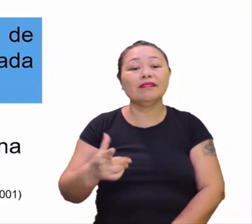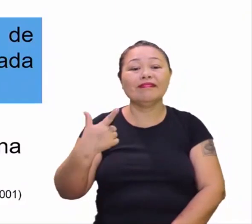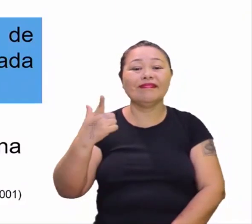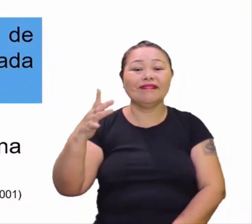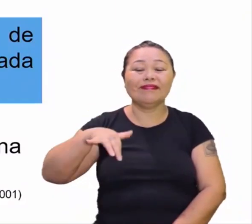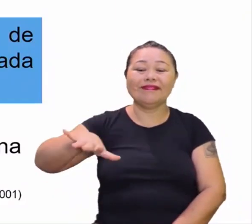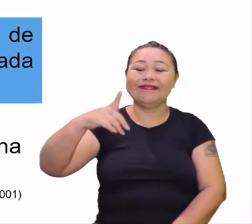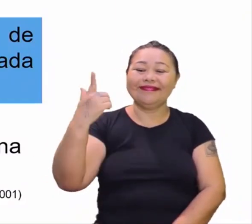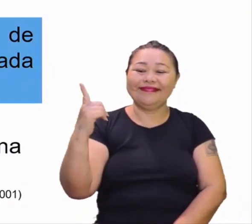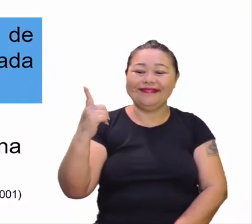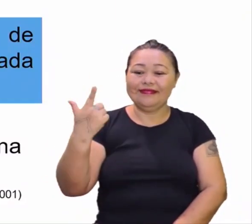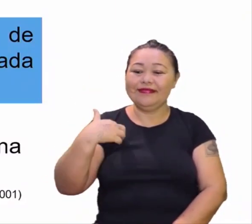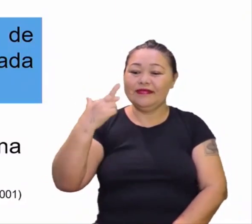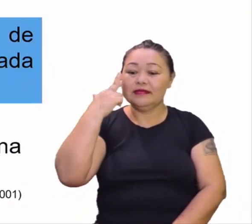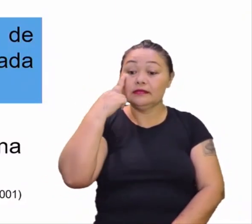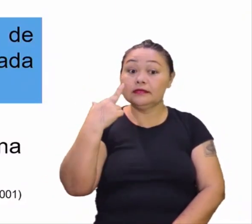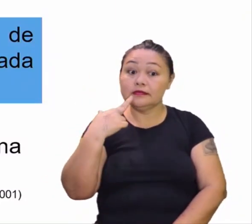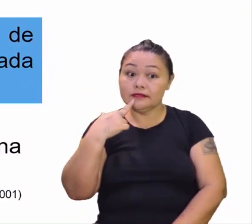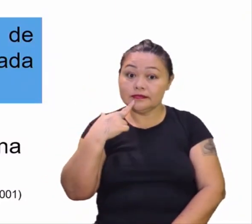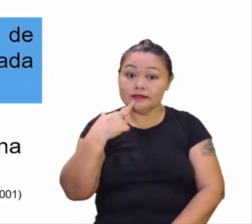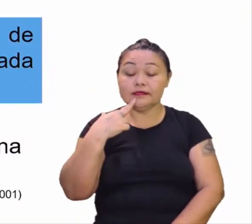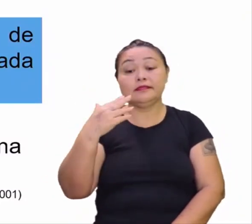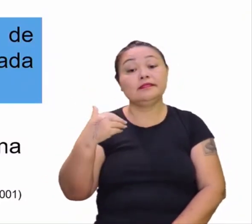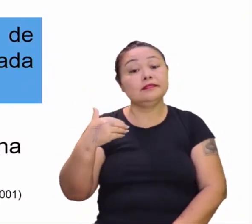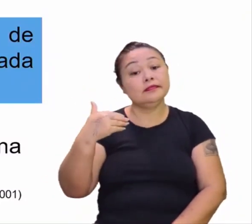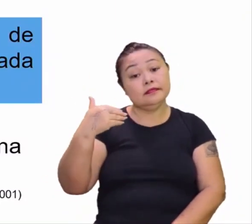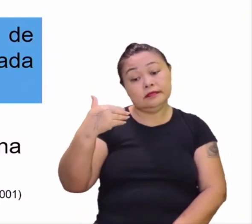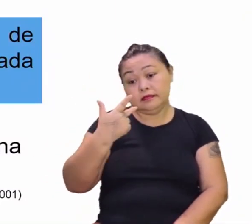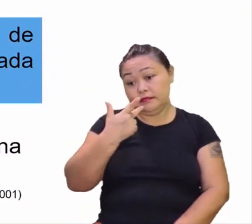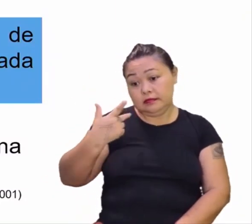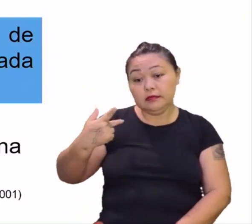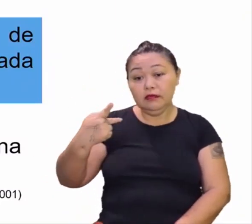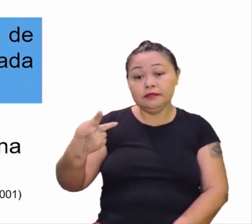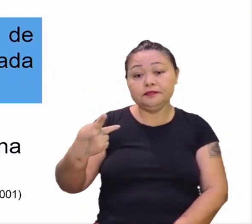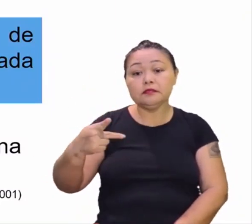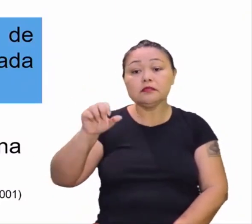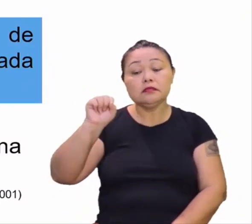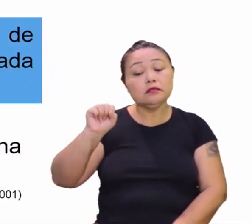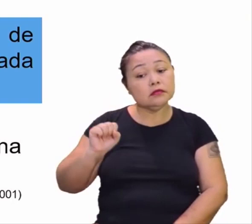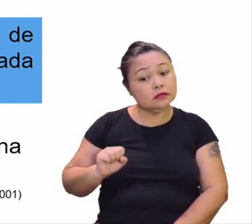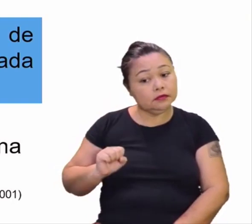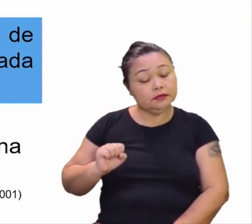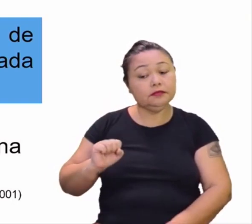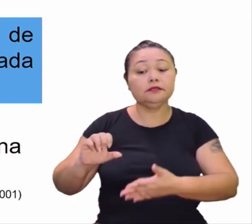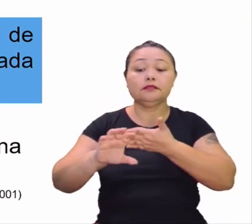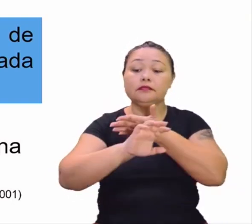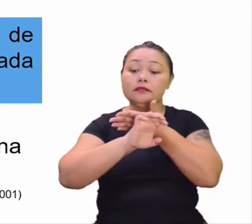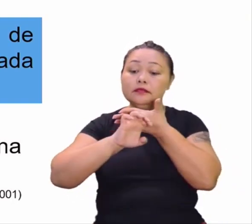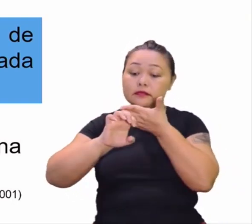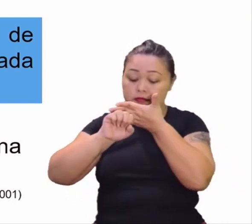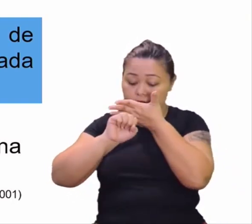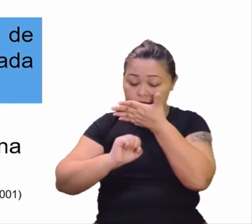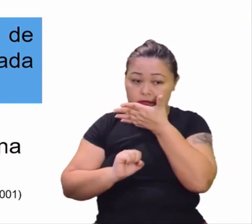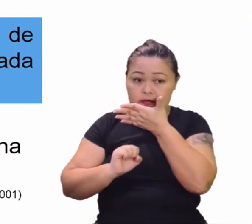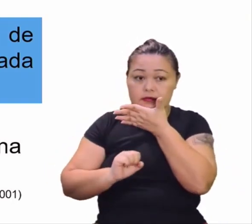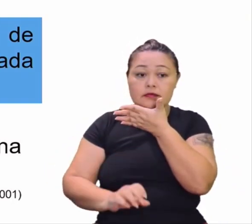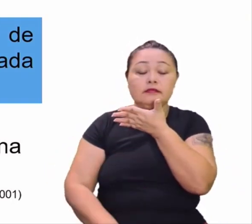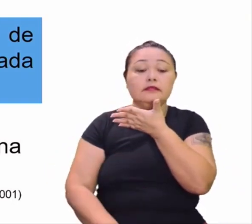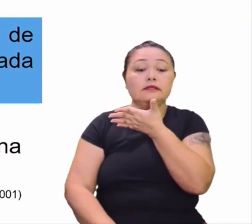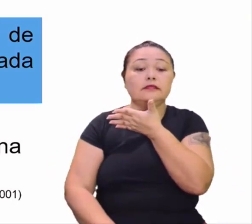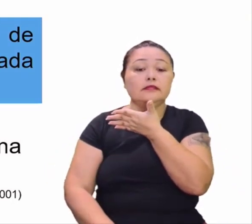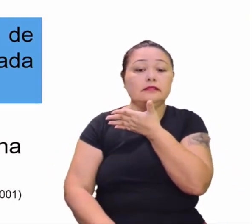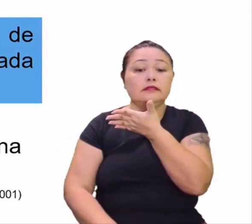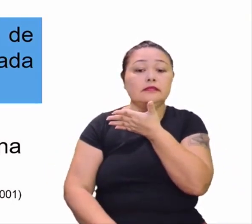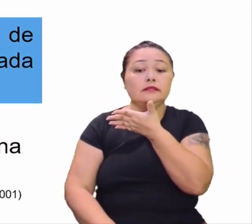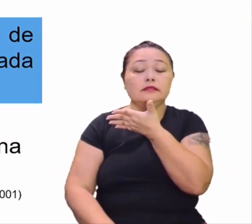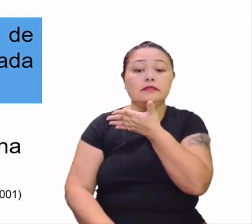Situação geográfica de Rondônia. Então, está situada, aí, como eu falei há pouco para vocês, ao sul da linha do Equador. Vamos trocar aqui a cor,